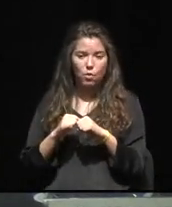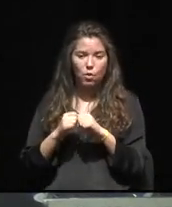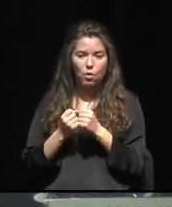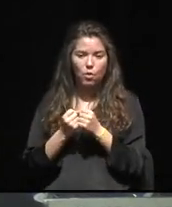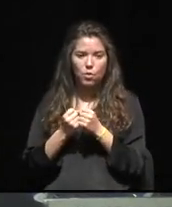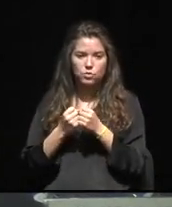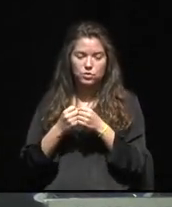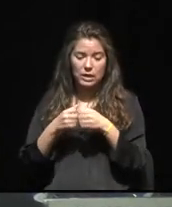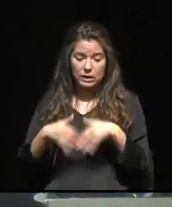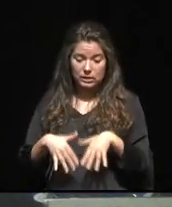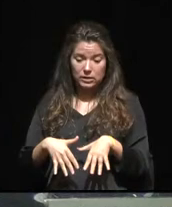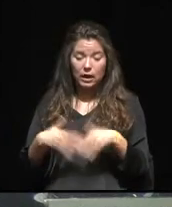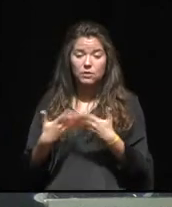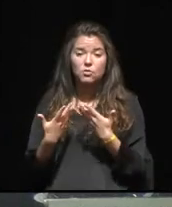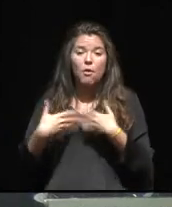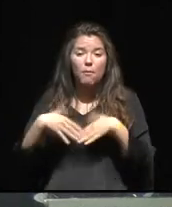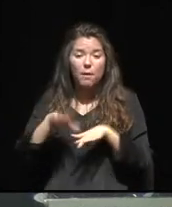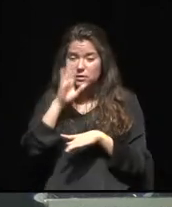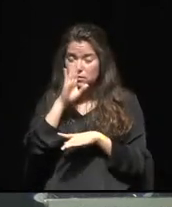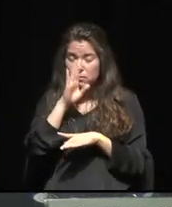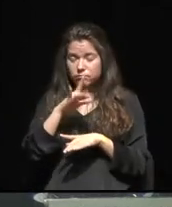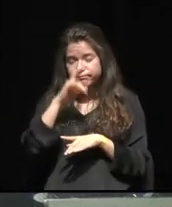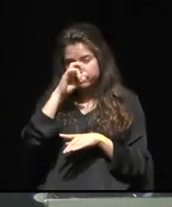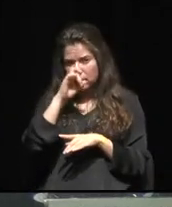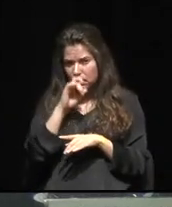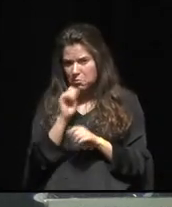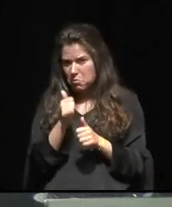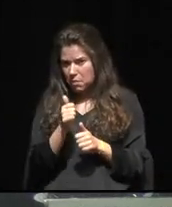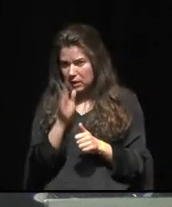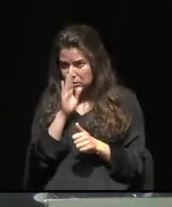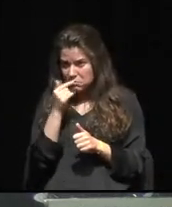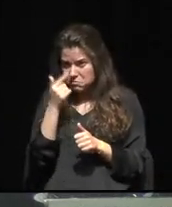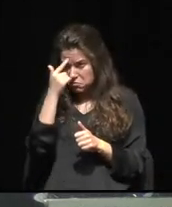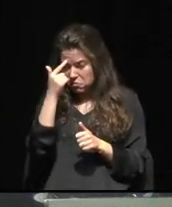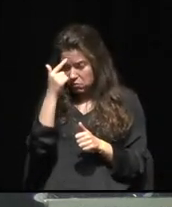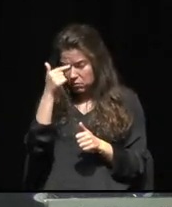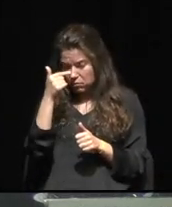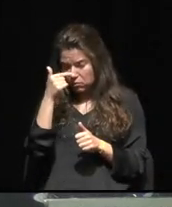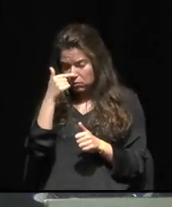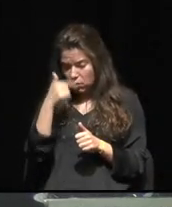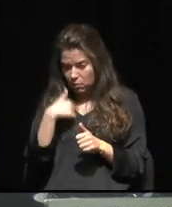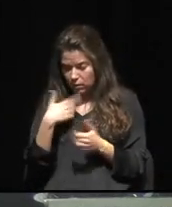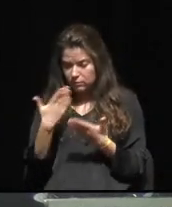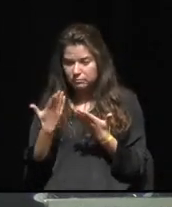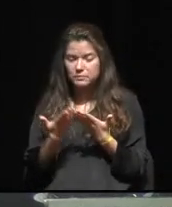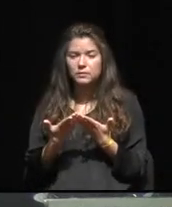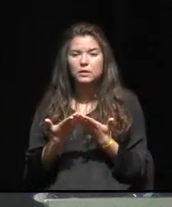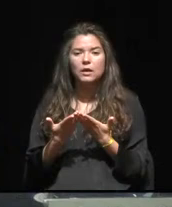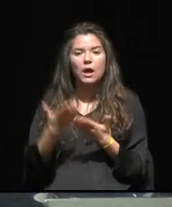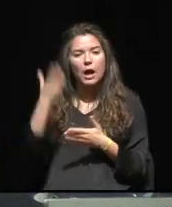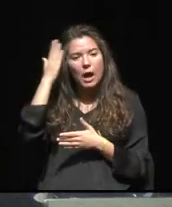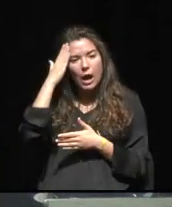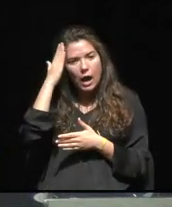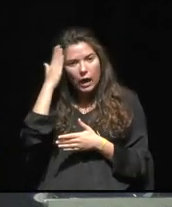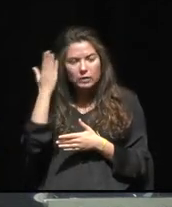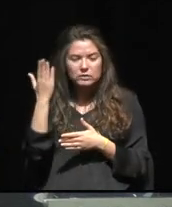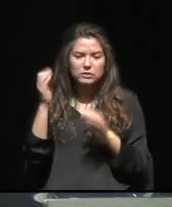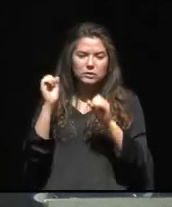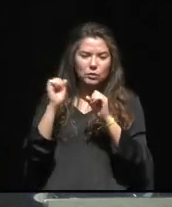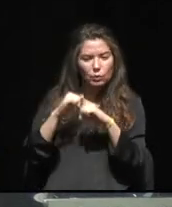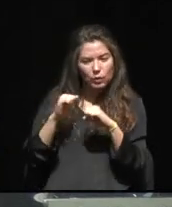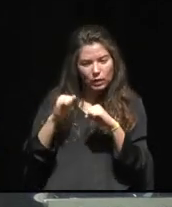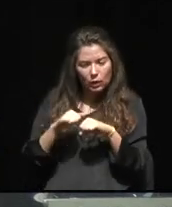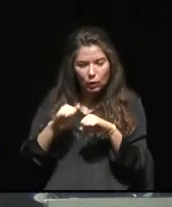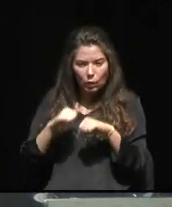sindicatos e se bem me recordo se não estou em erro os sindicatos na altura disseram que houve um mal o mal entendido